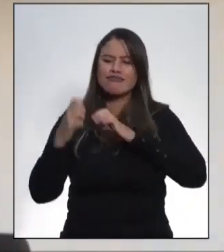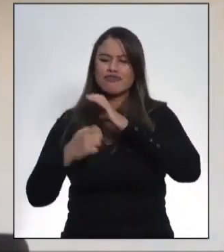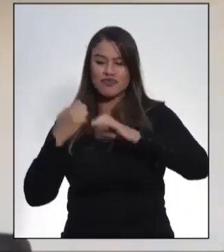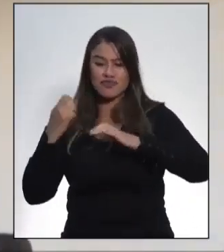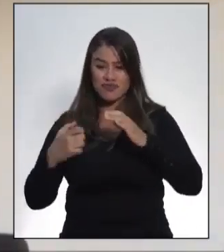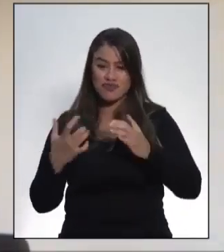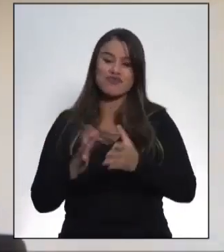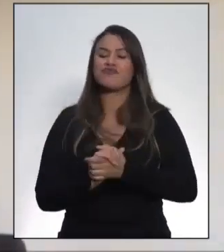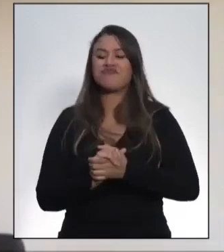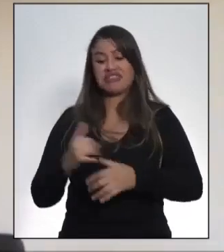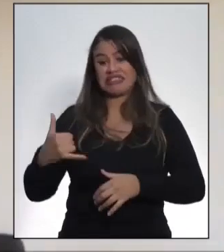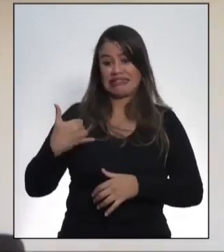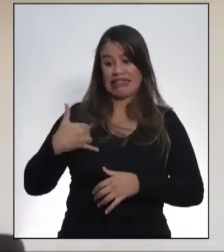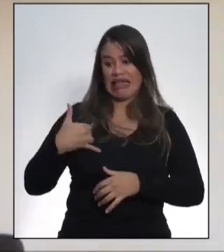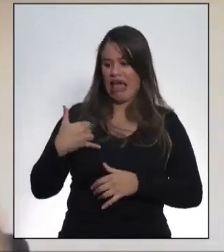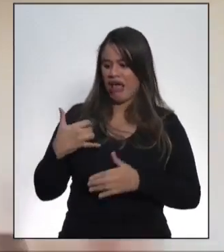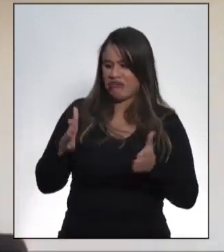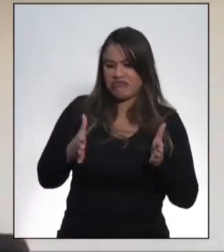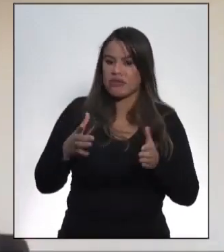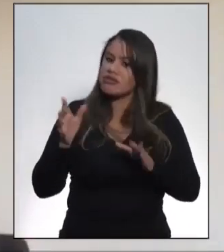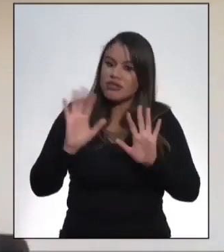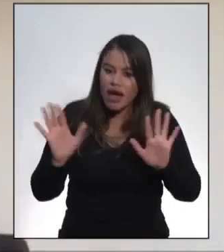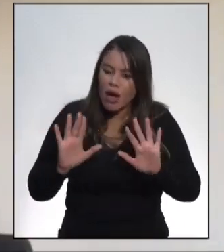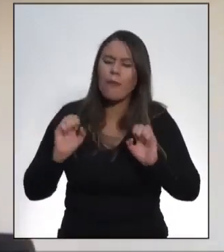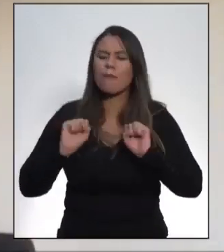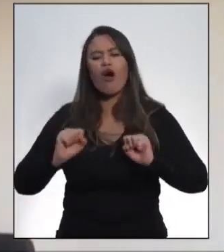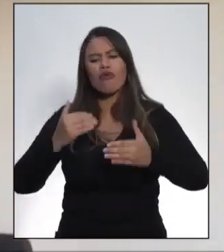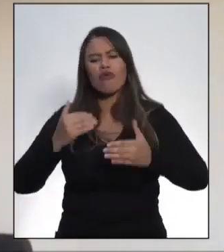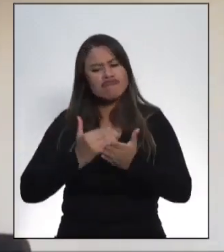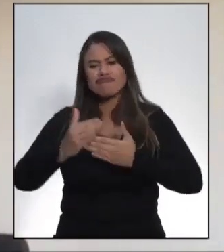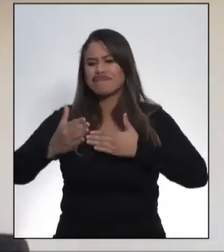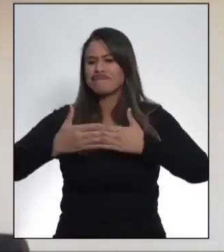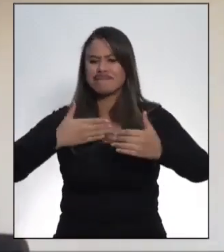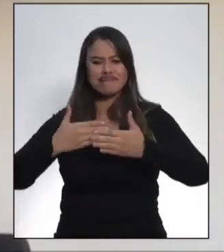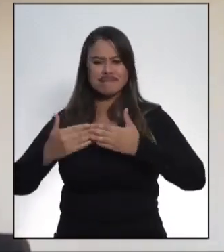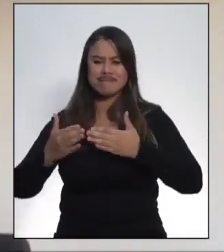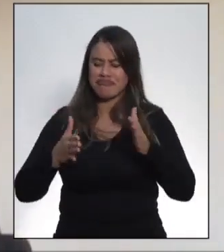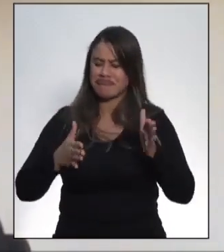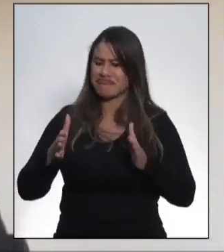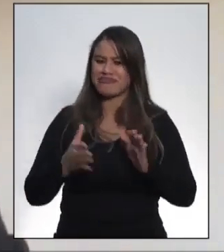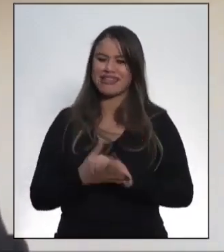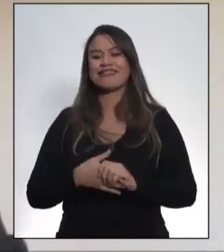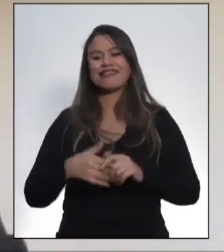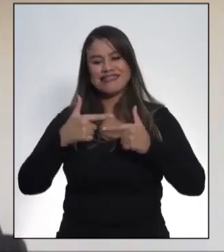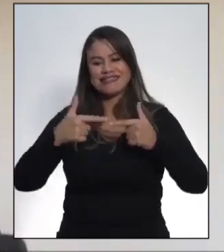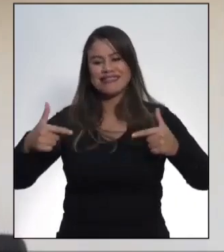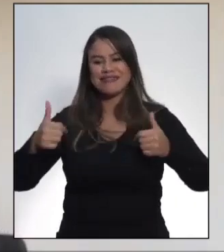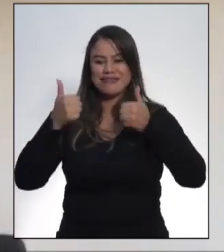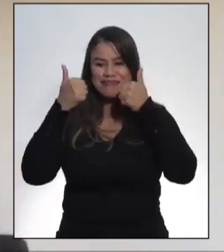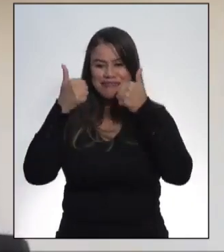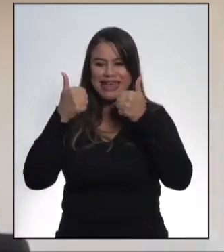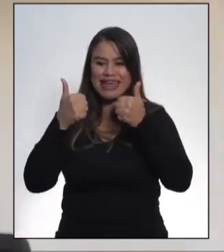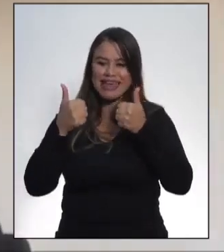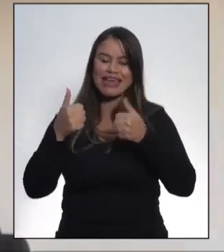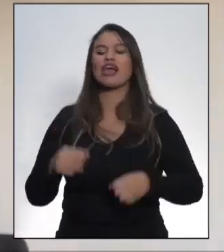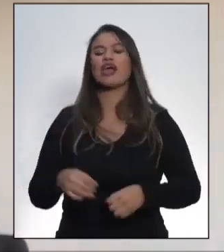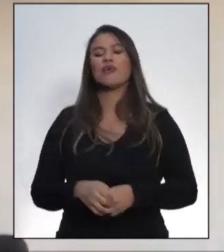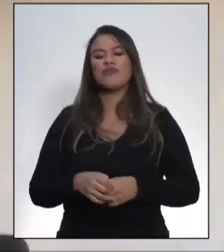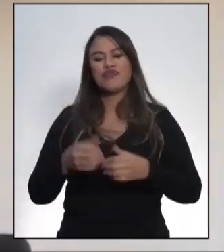Não existe idade certa, sempre podemos começar uma jornada empreendedora. Ótimo resto da semana para todo mundo,